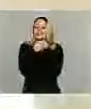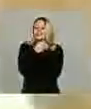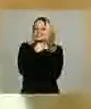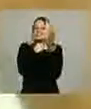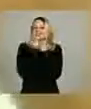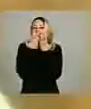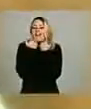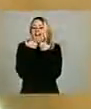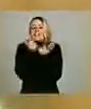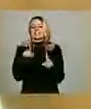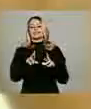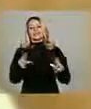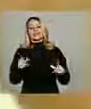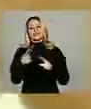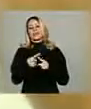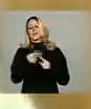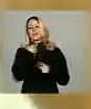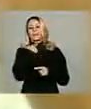incubadora.